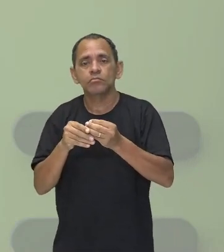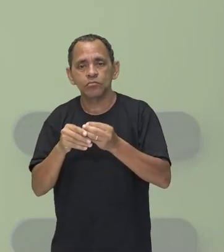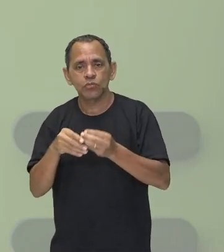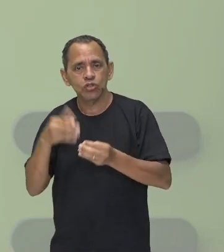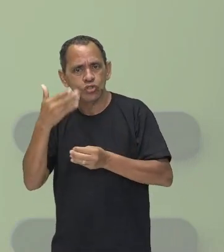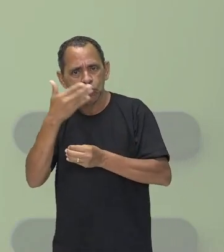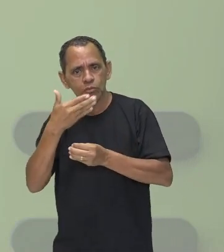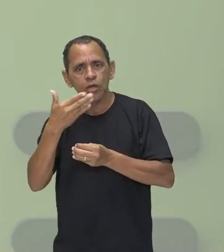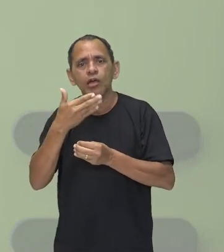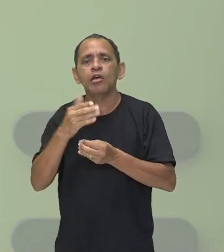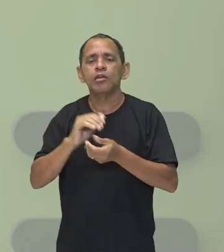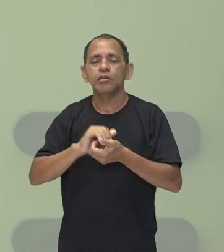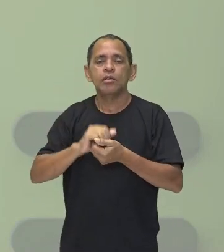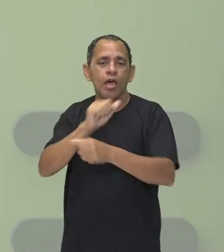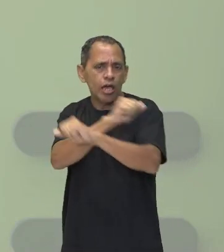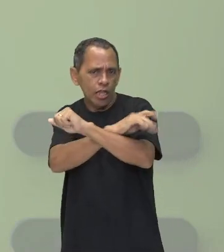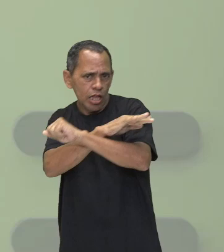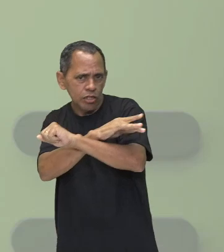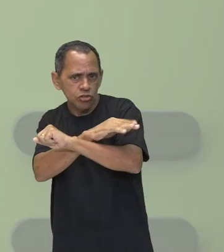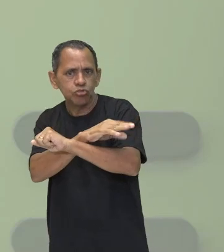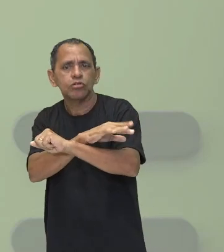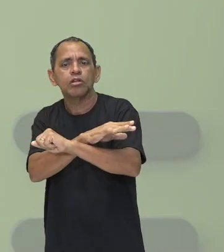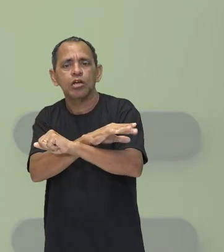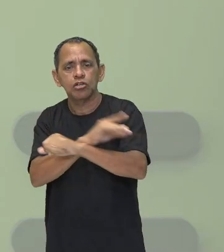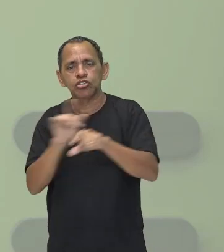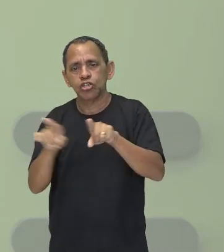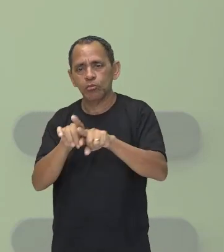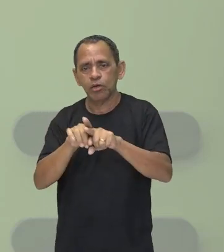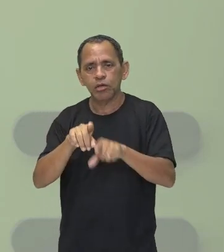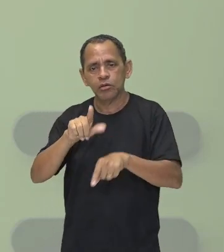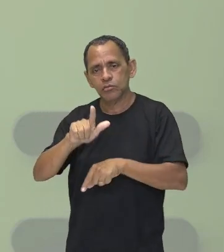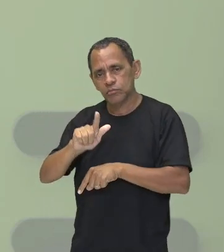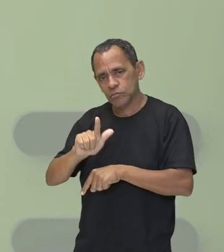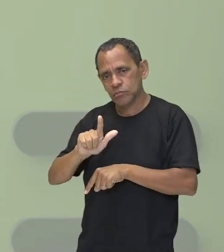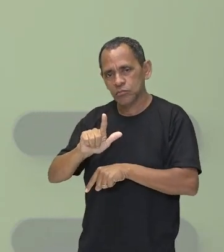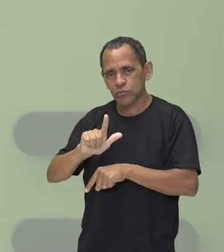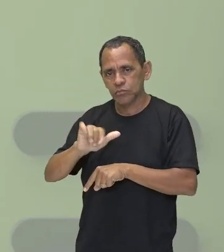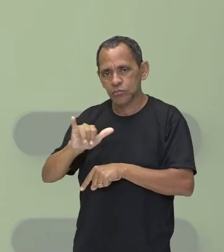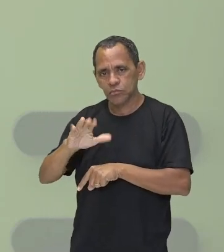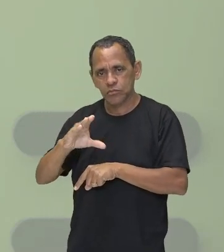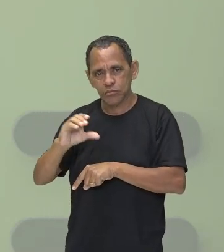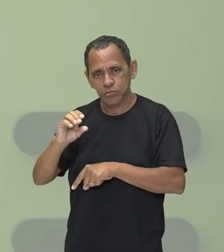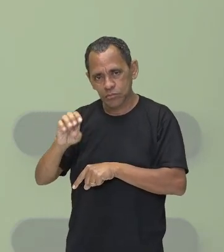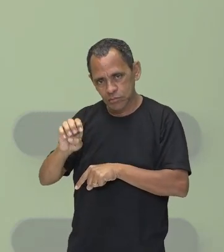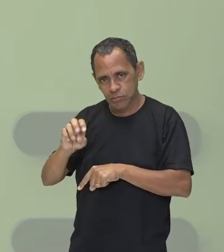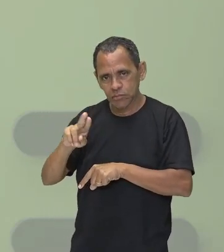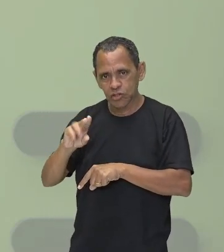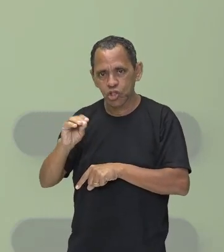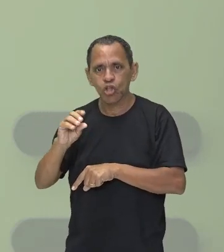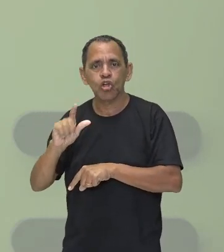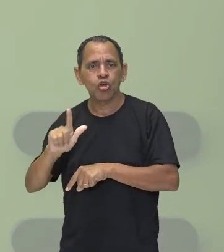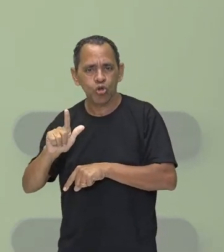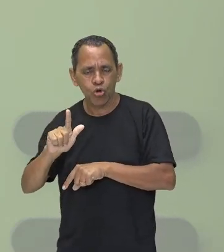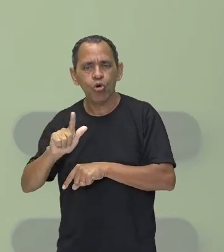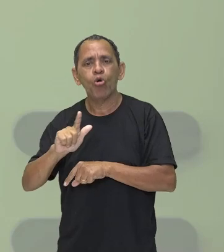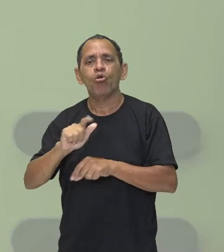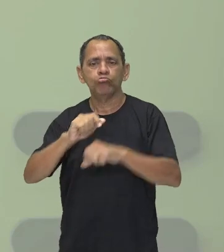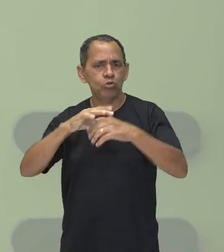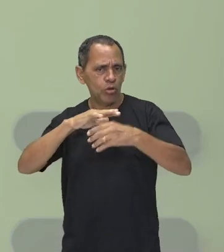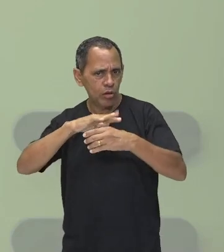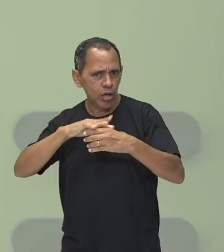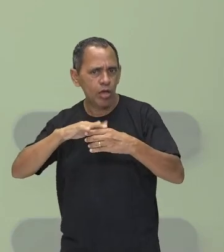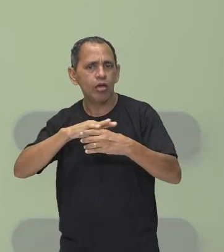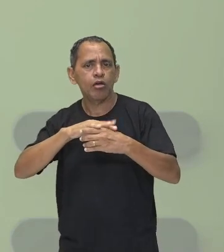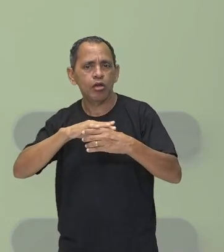ácido graxo e glicerol. E só dessa forma que elas vão passar pela membrana plasmática para, assim, chegar